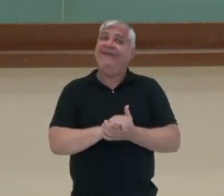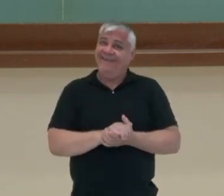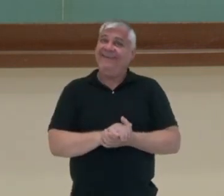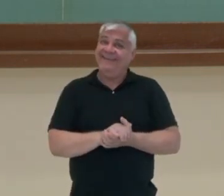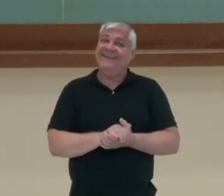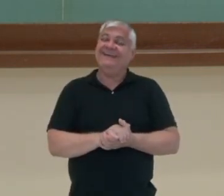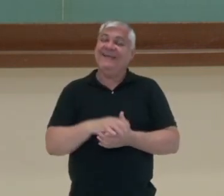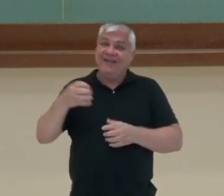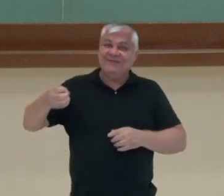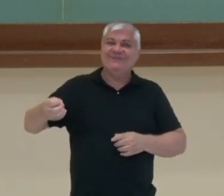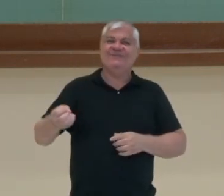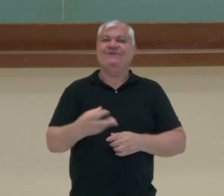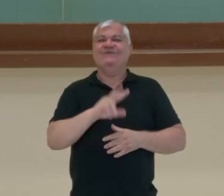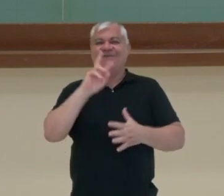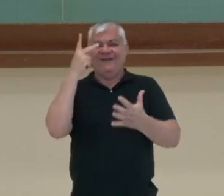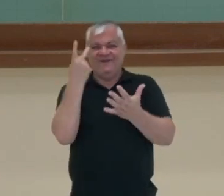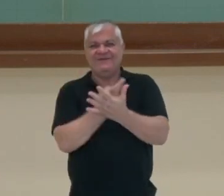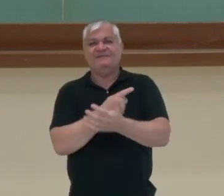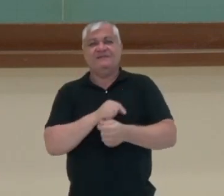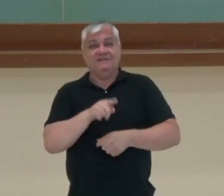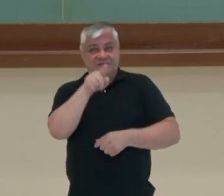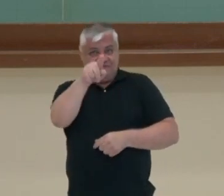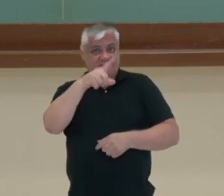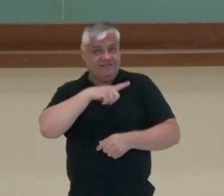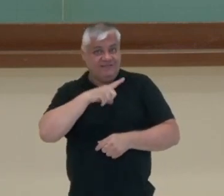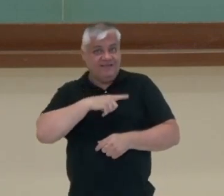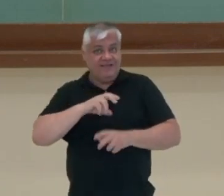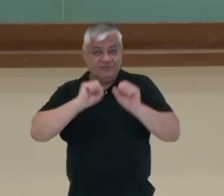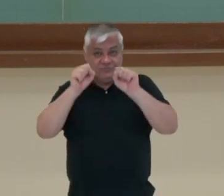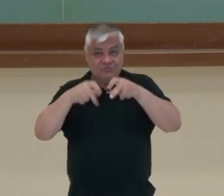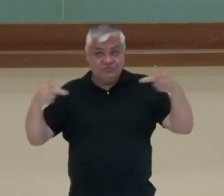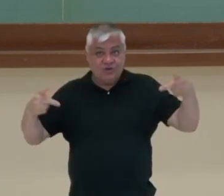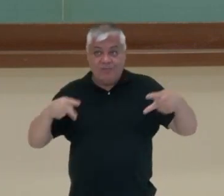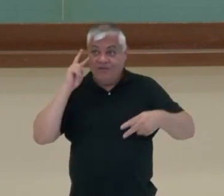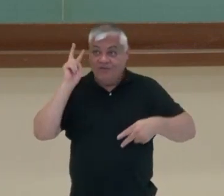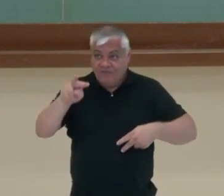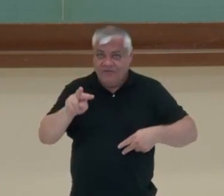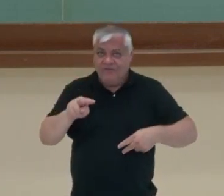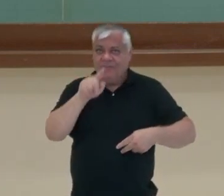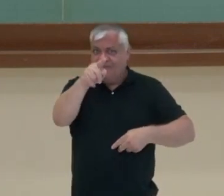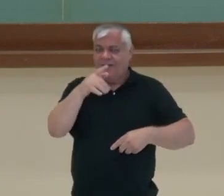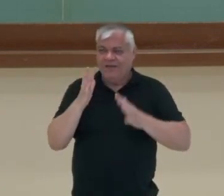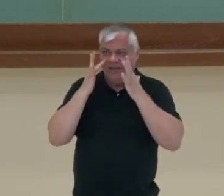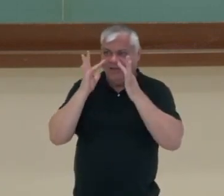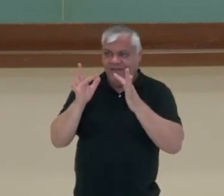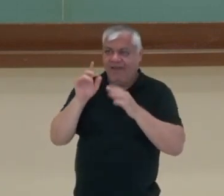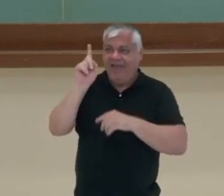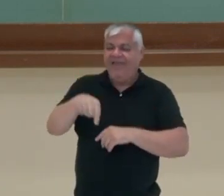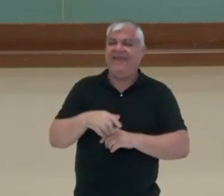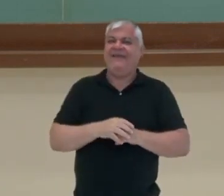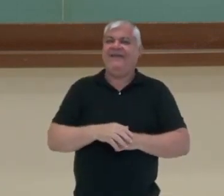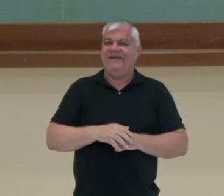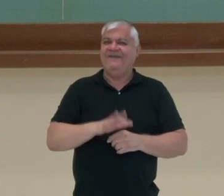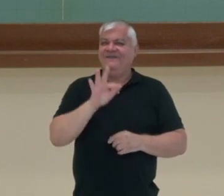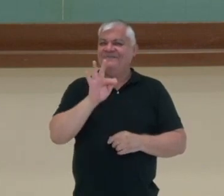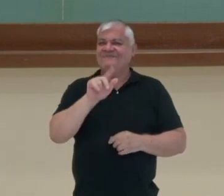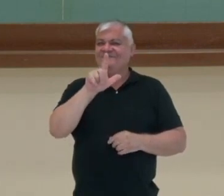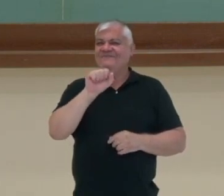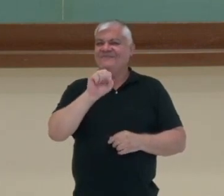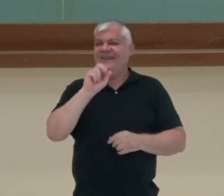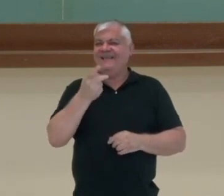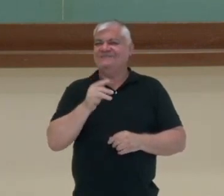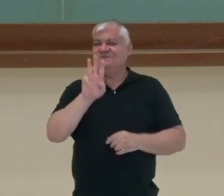inovação, uma coisa nova que tem acontecido, e se você estiver no shopping que de repente viu um barulho acontecer, presta atenção, pode ser que você esteja participando do Flash Mob, que é bem